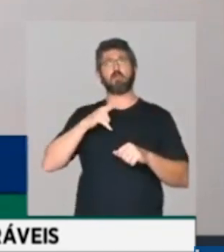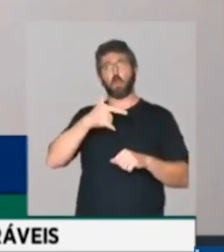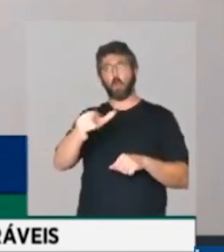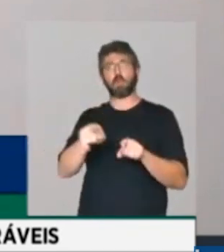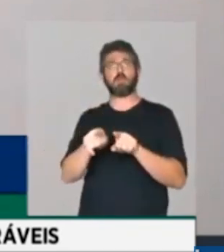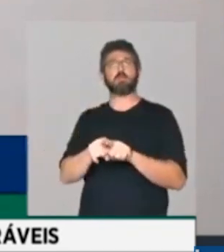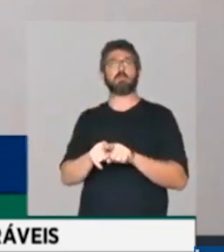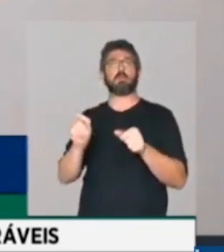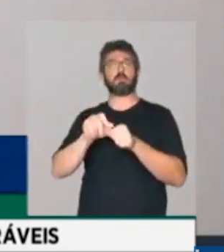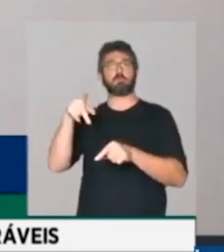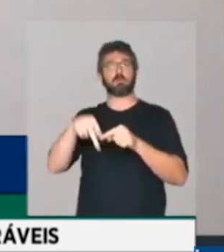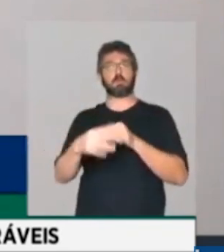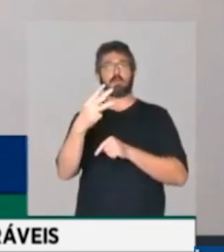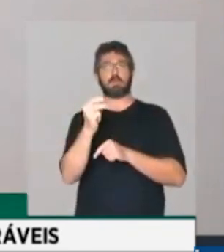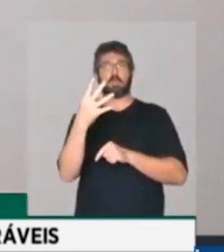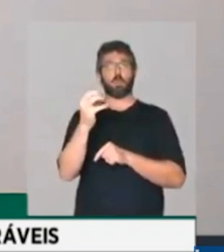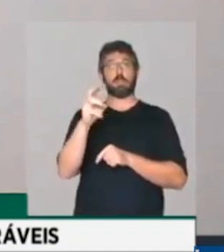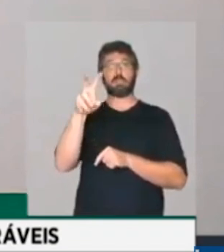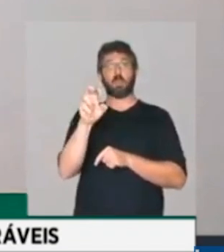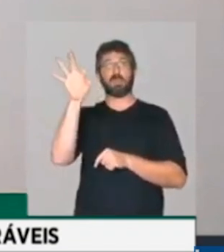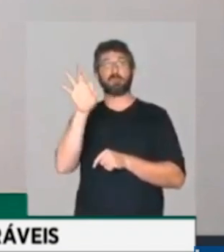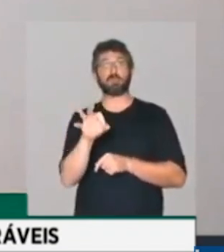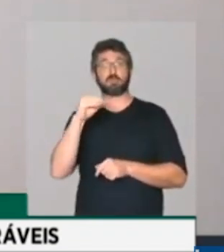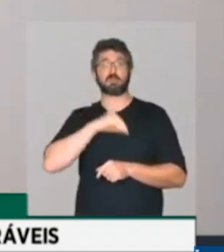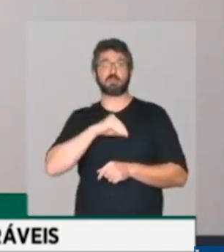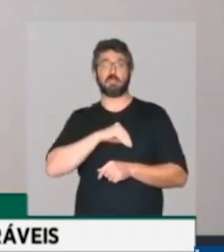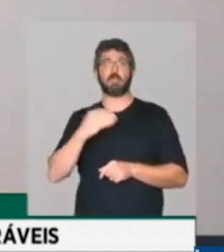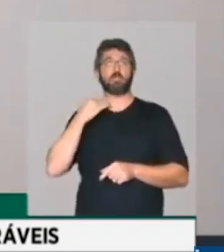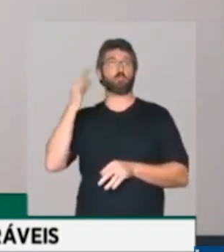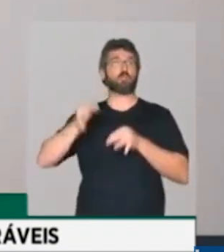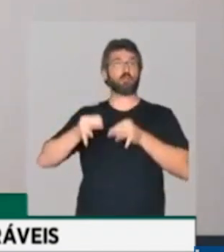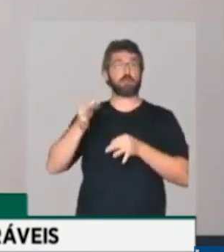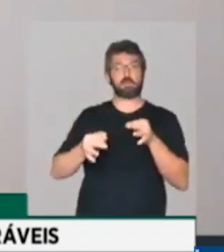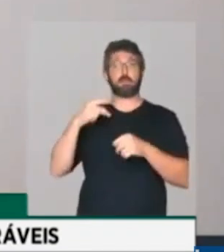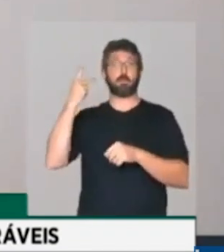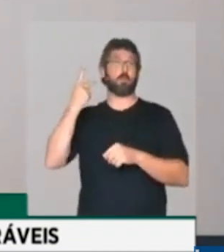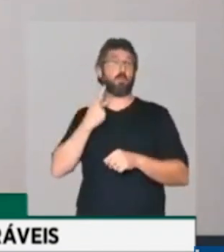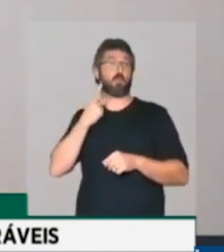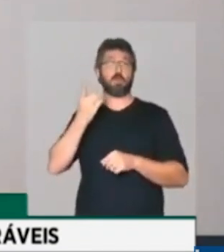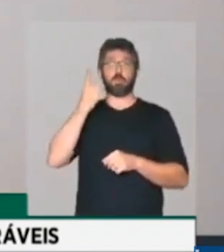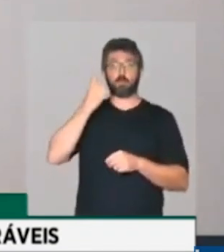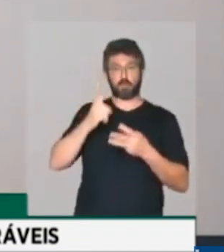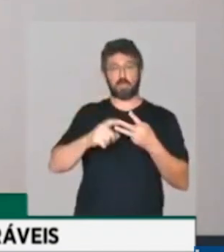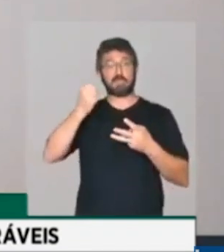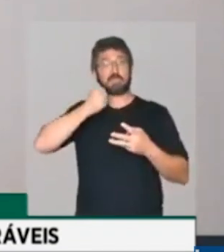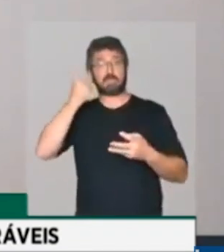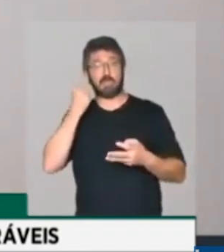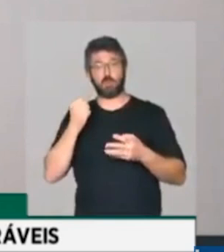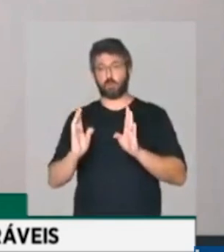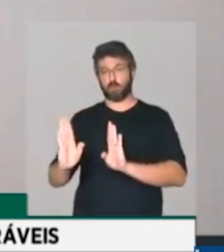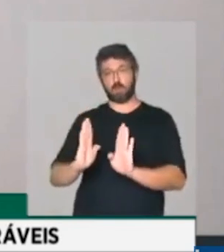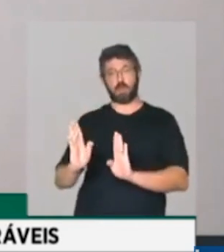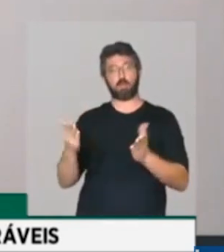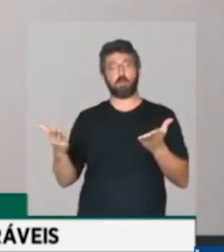mas que seja promovido o corte de 30, 40, 50% um salário de juízes, de promotores, de deputados federais, de senadores, durante